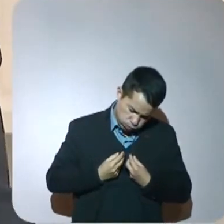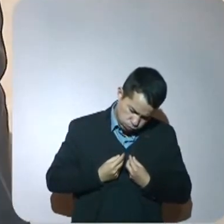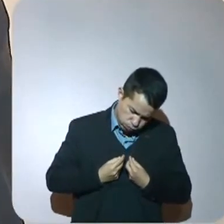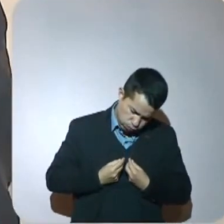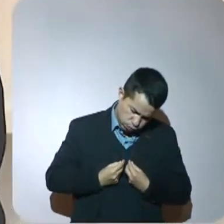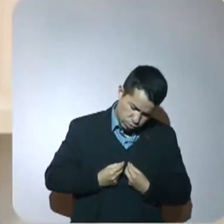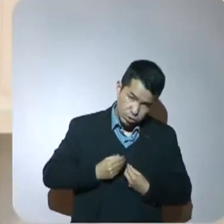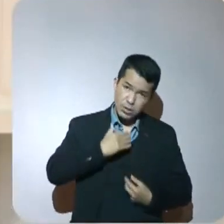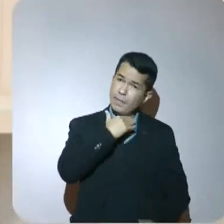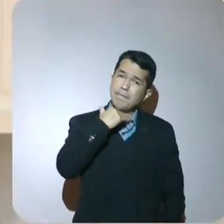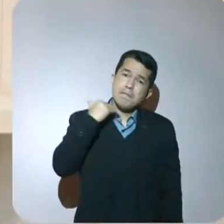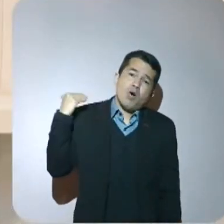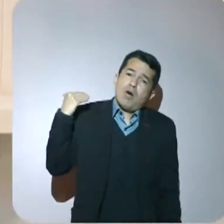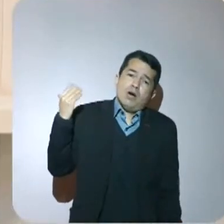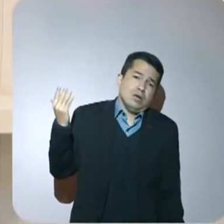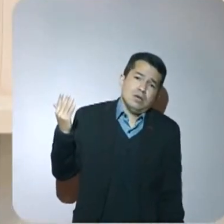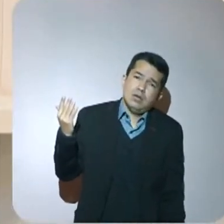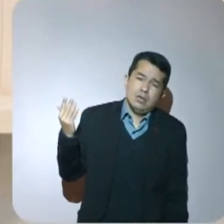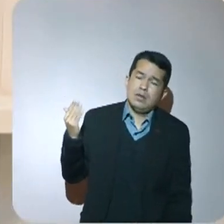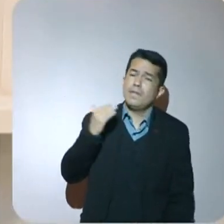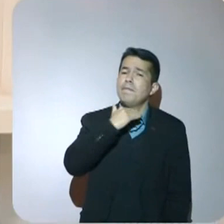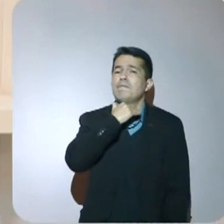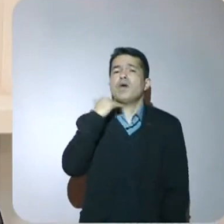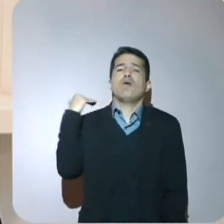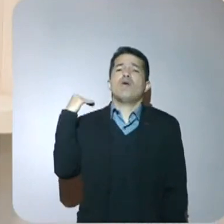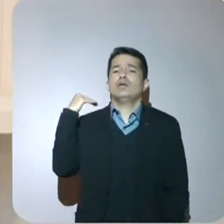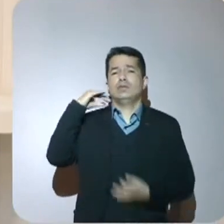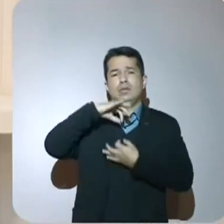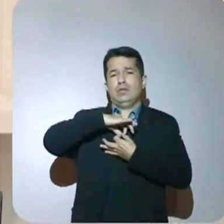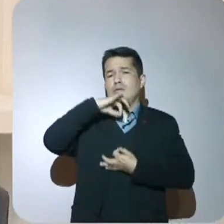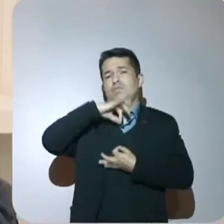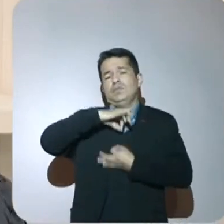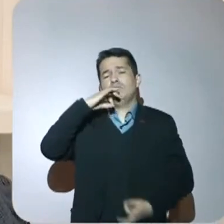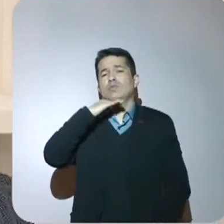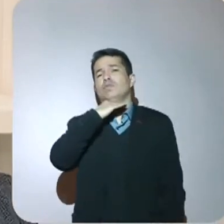morrendo espiritualmente. Então, pare de olhar para as